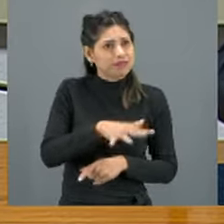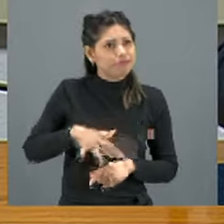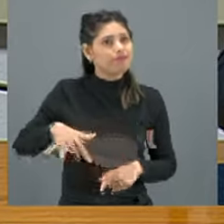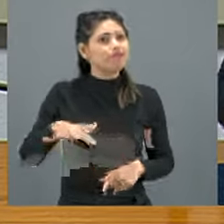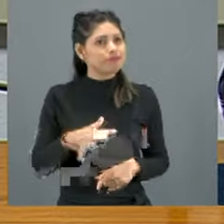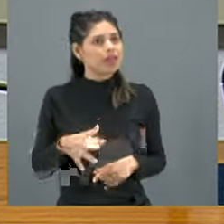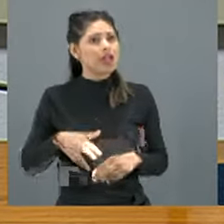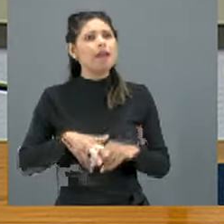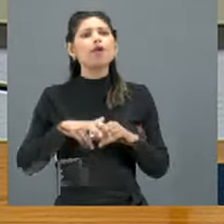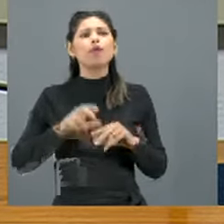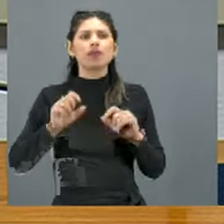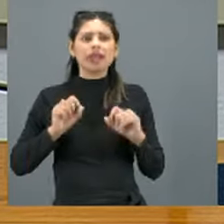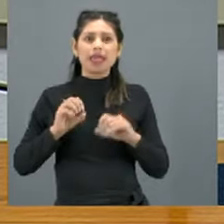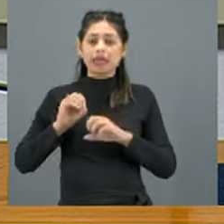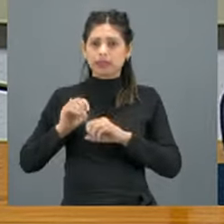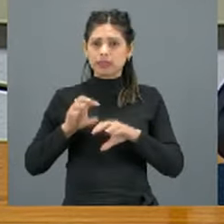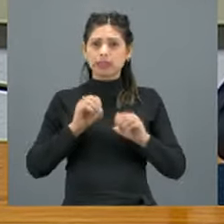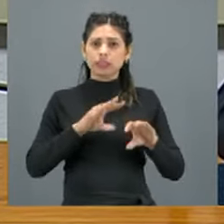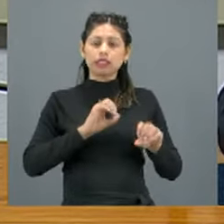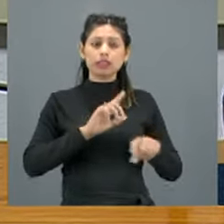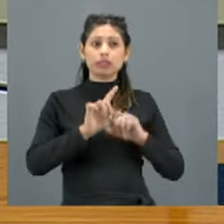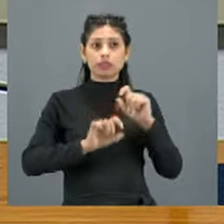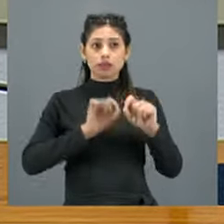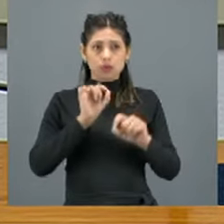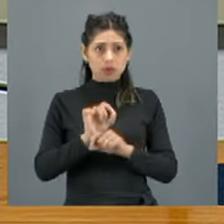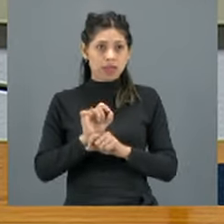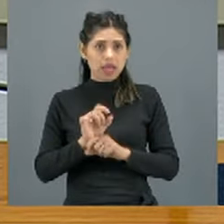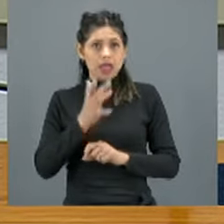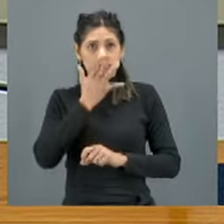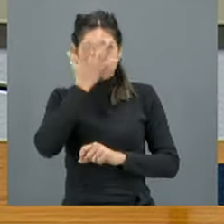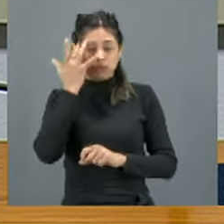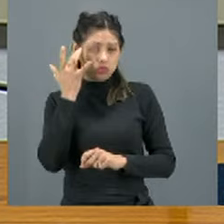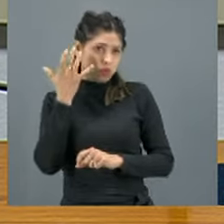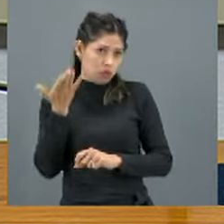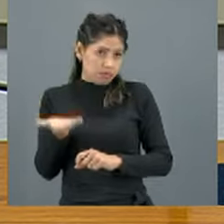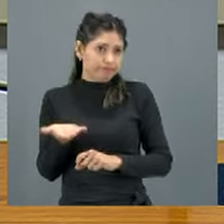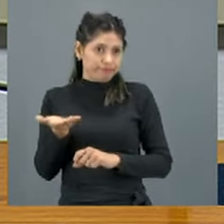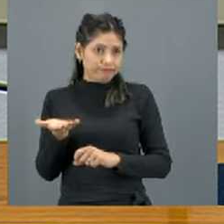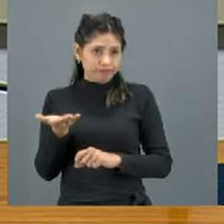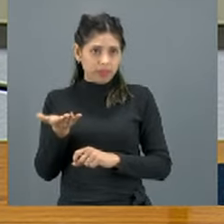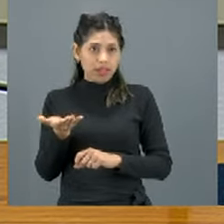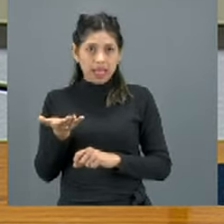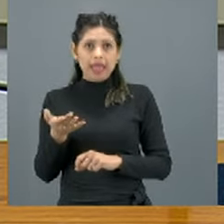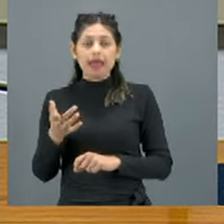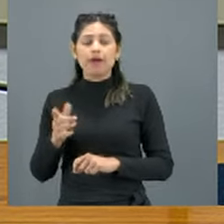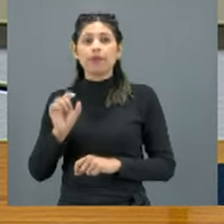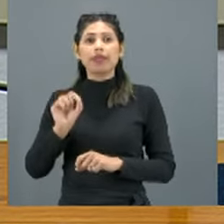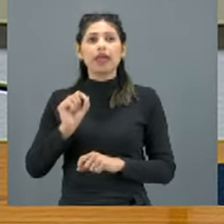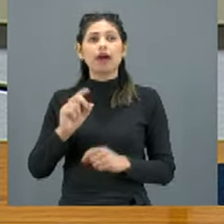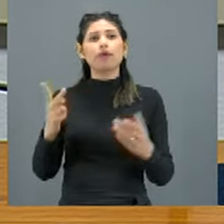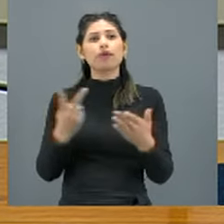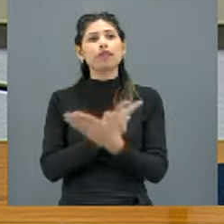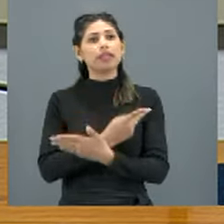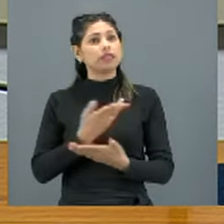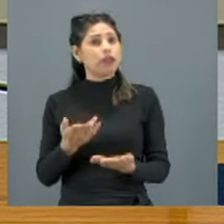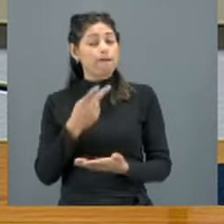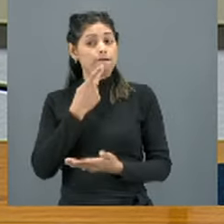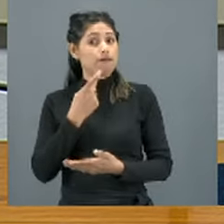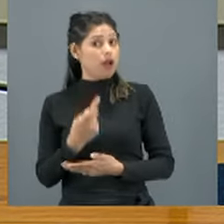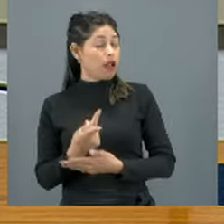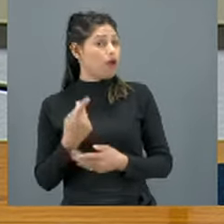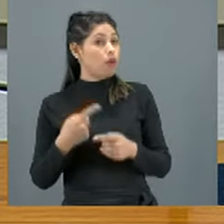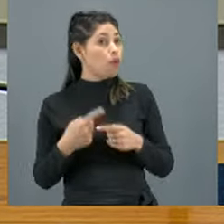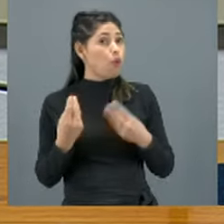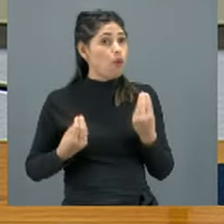Vai ensinar alguém de uma reserva extrativista ou de uma reserva indígena um determinado ofício, a pessoa vai exercer esse ofício de que